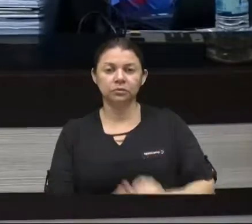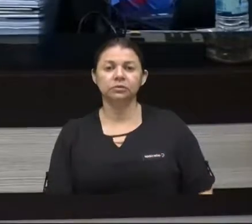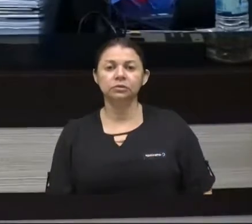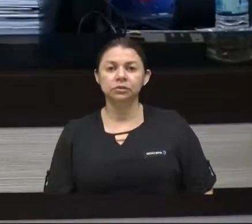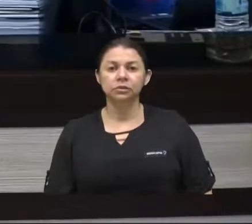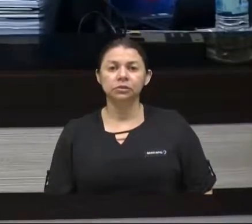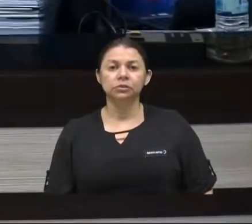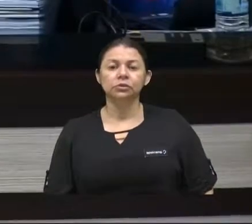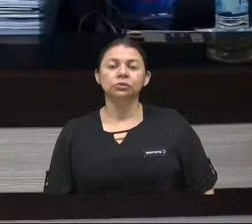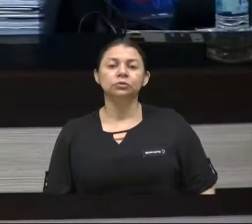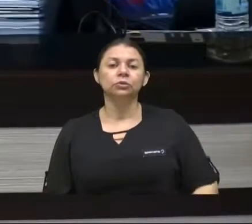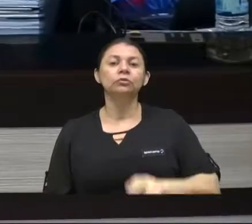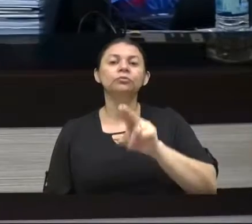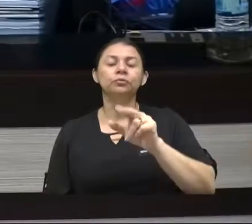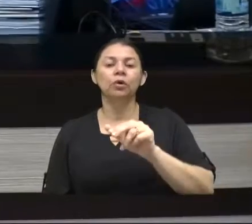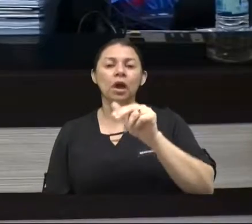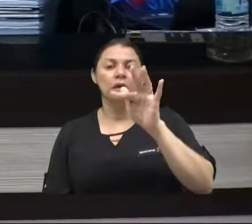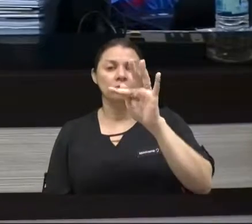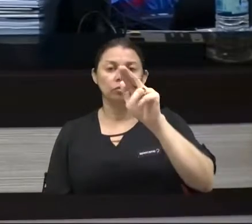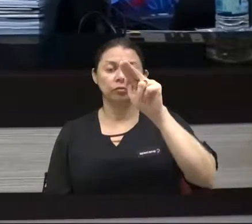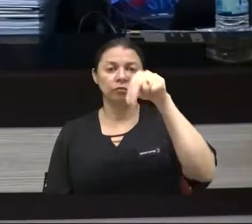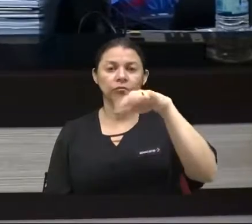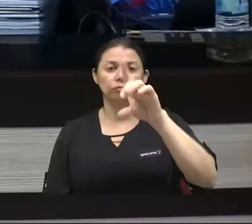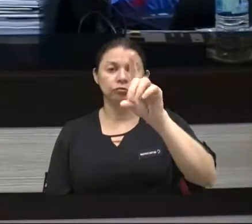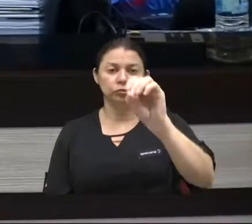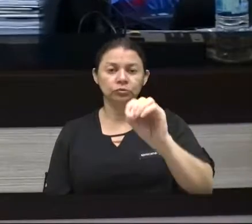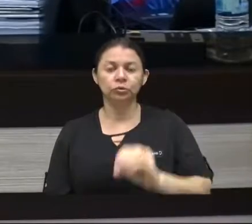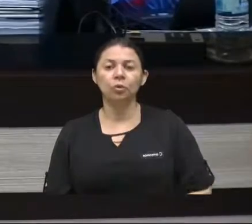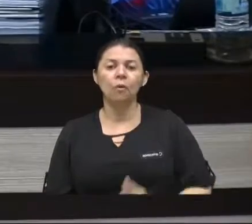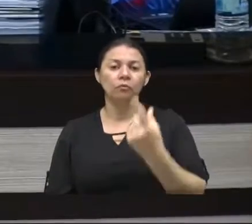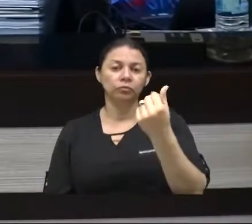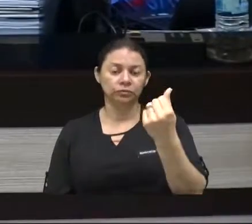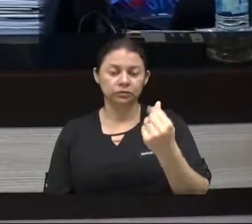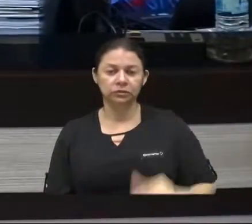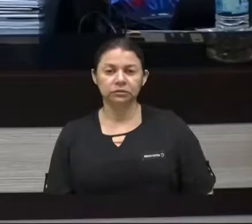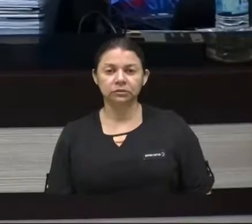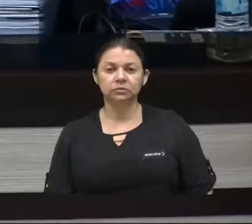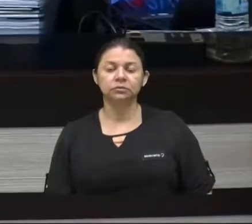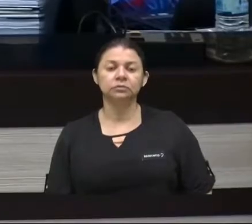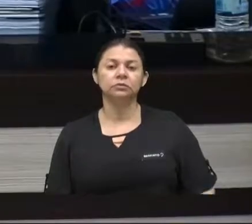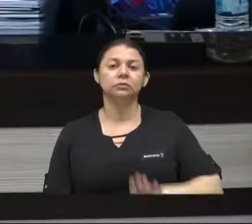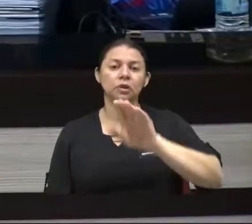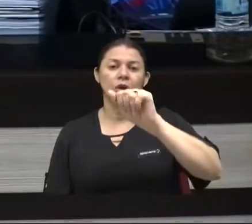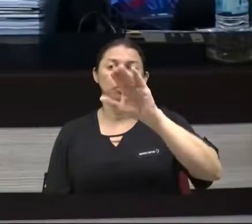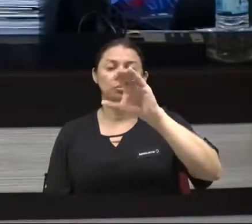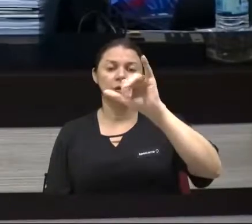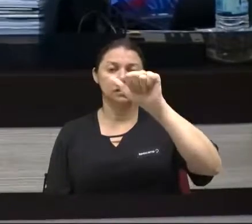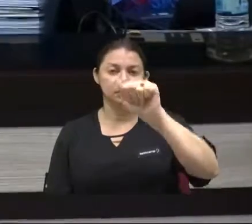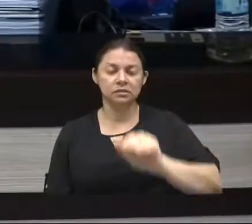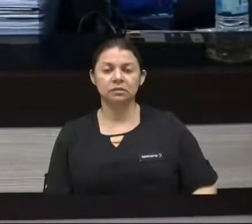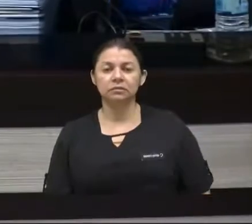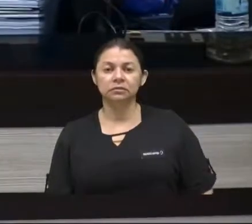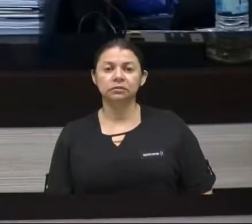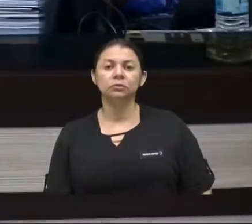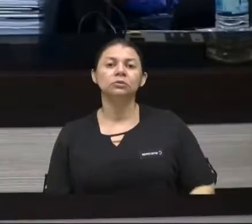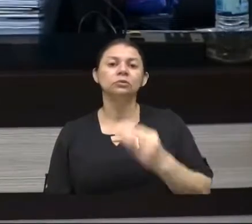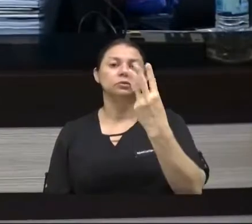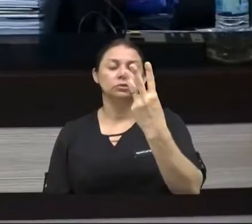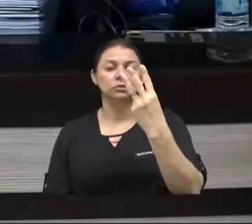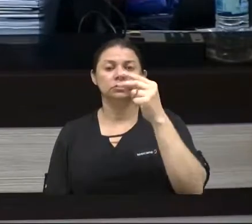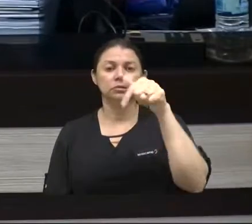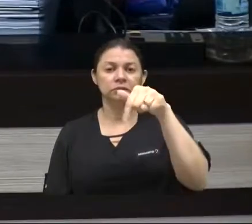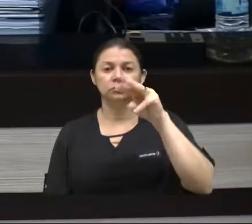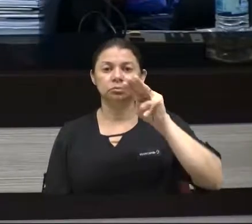para o Desenvolvimento da Bacia do Prata, com garantia da União até o valor de US$ 37 milhões dos Estados Unidos da